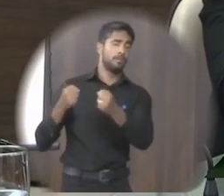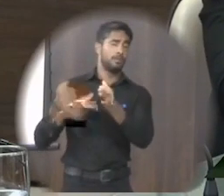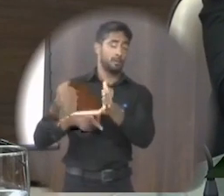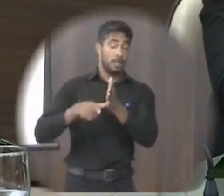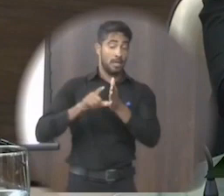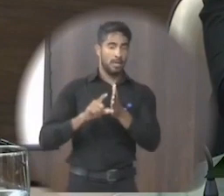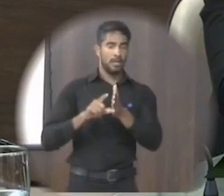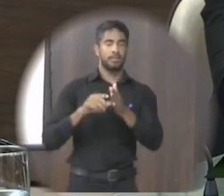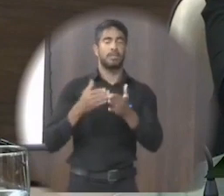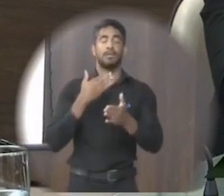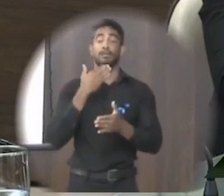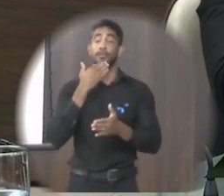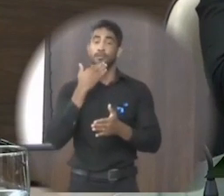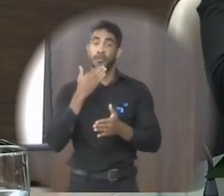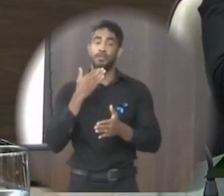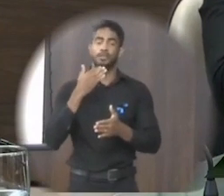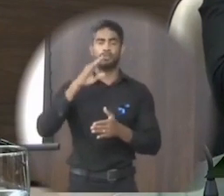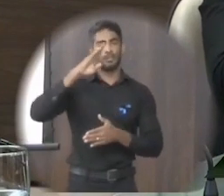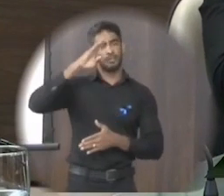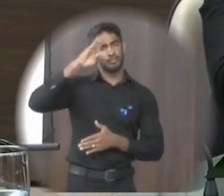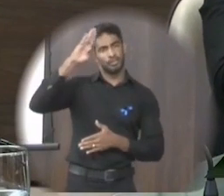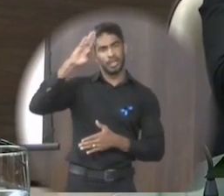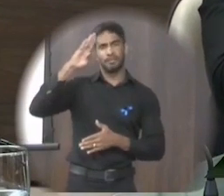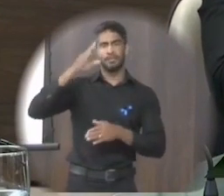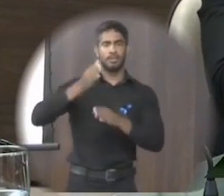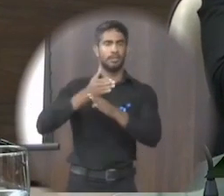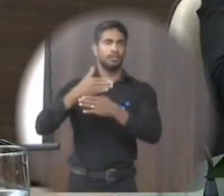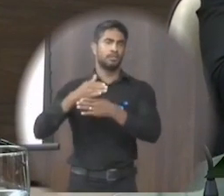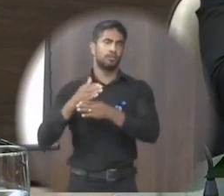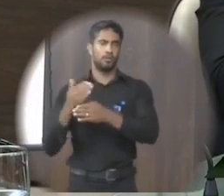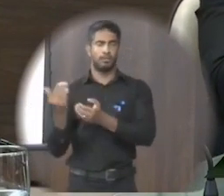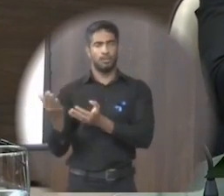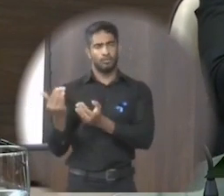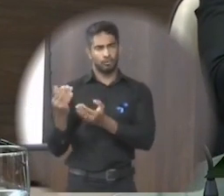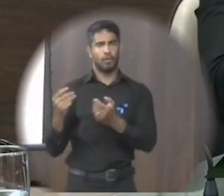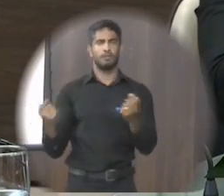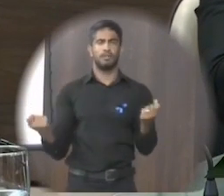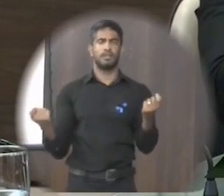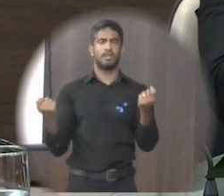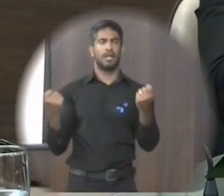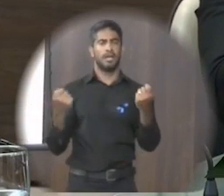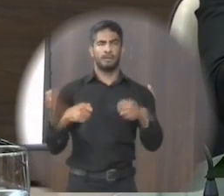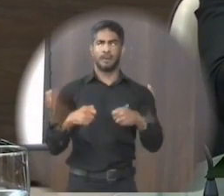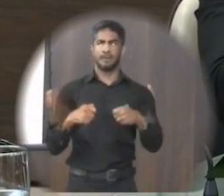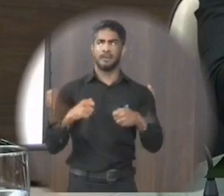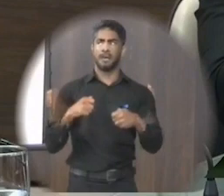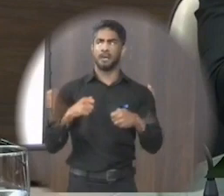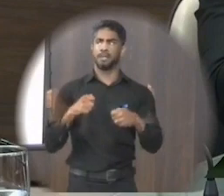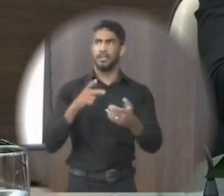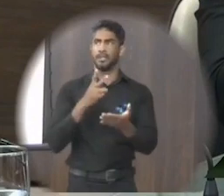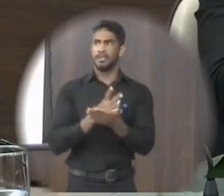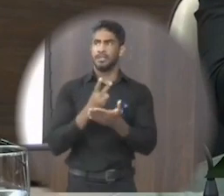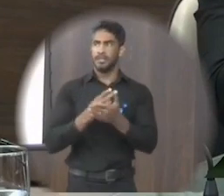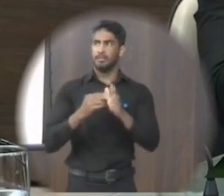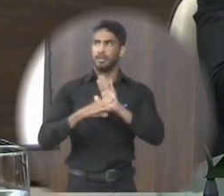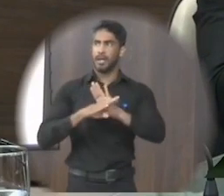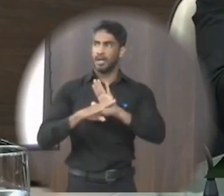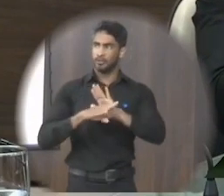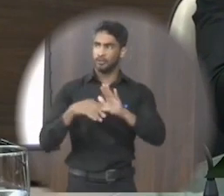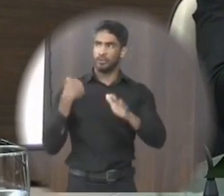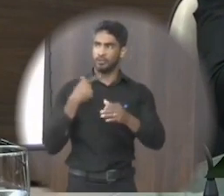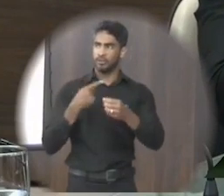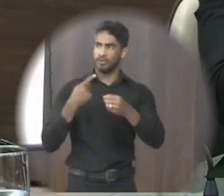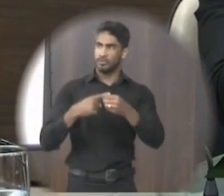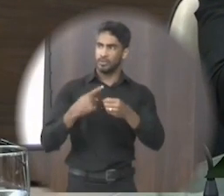E eu quero pedir isso aí para o nosso chefe de obras, jovem, capacitado, que tanto ajuda o nosso município aí para